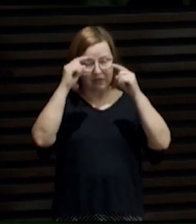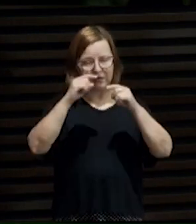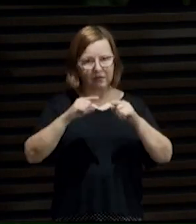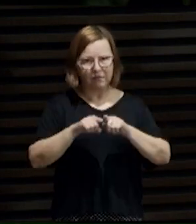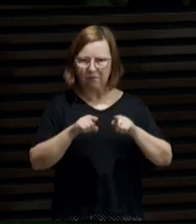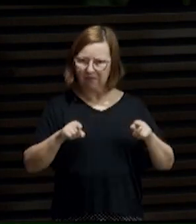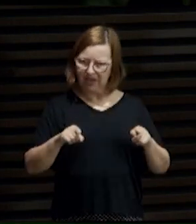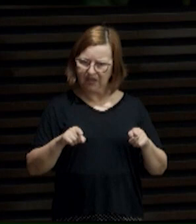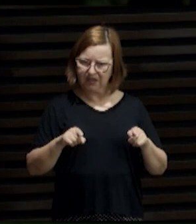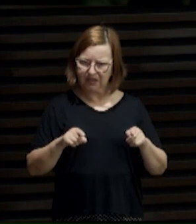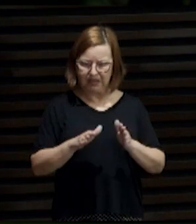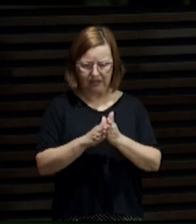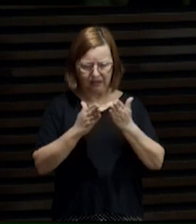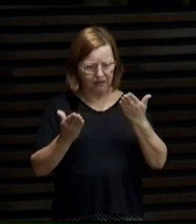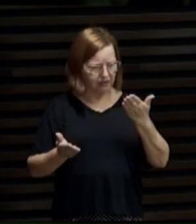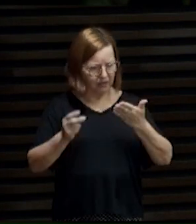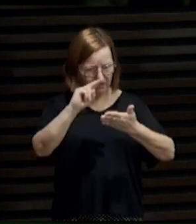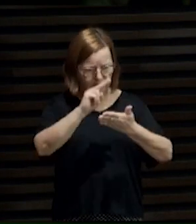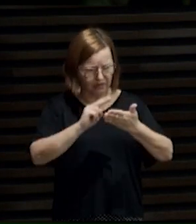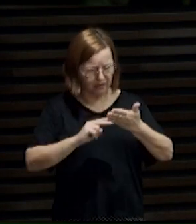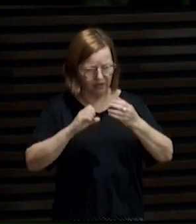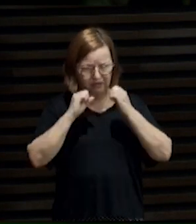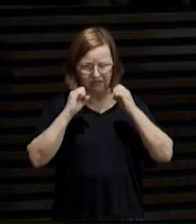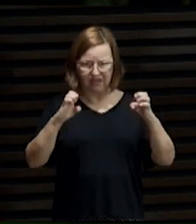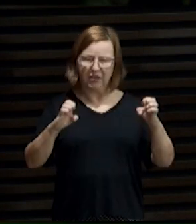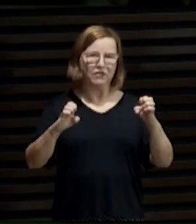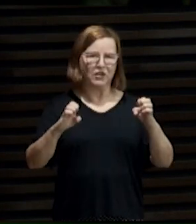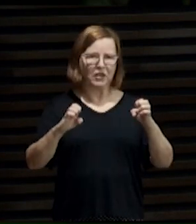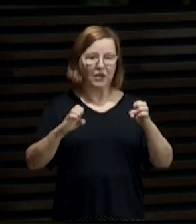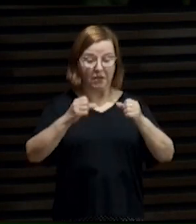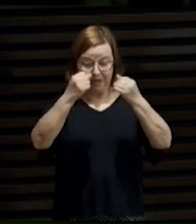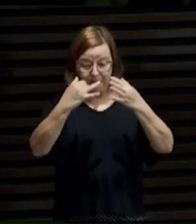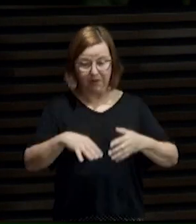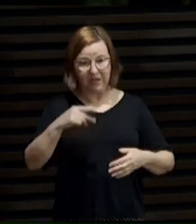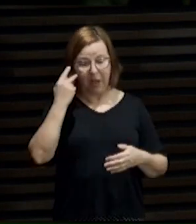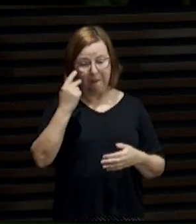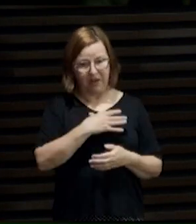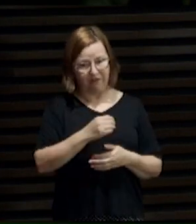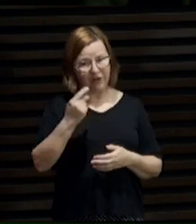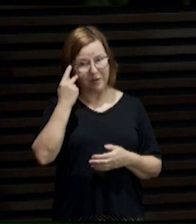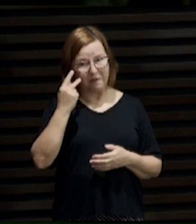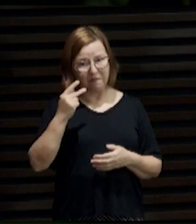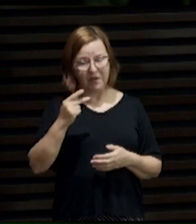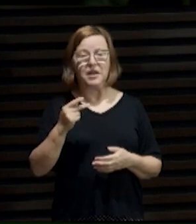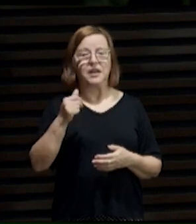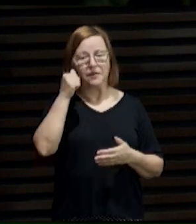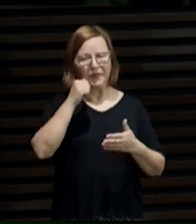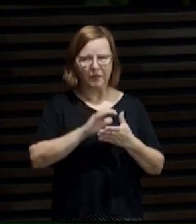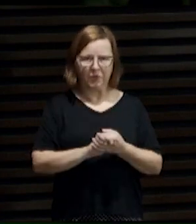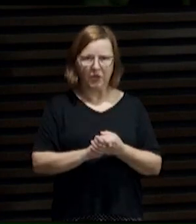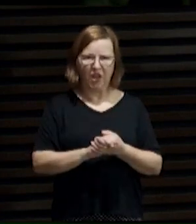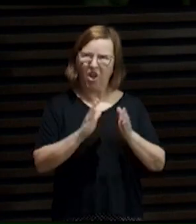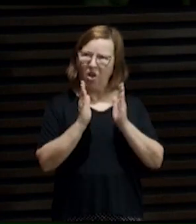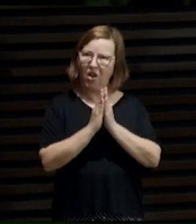Deus, ler o Evangelho, explicar para os seus filhos e para a esposa, orar e cantar a palavra de